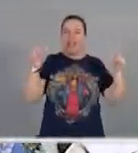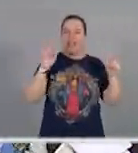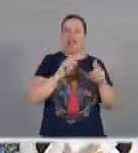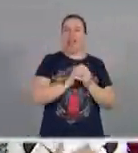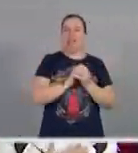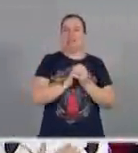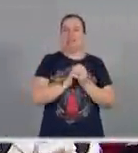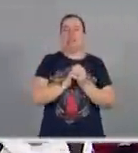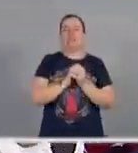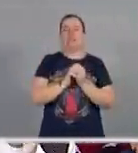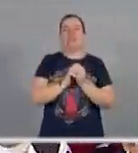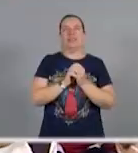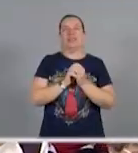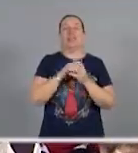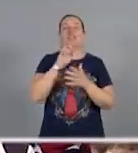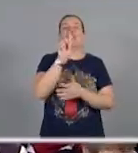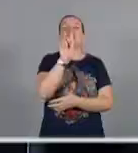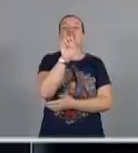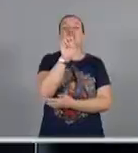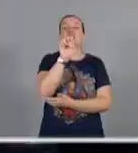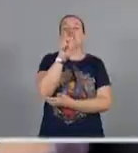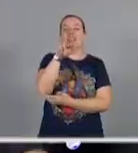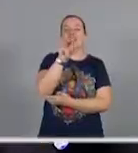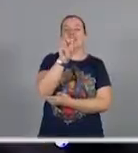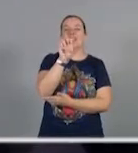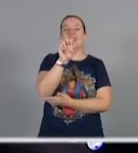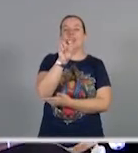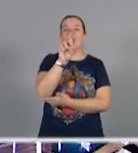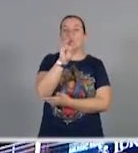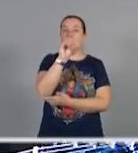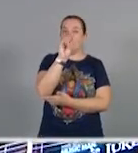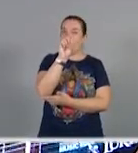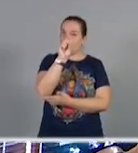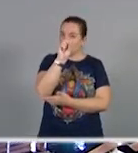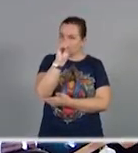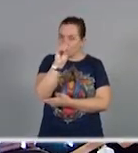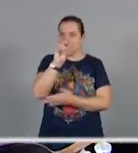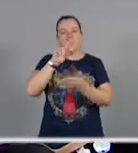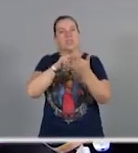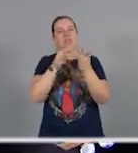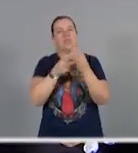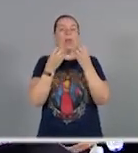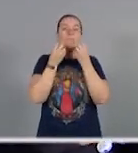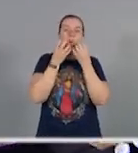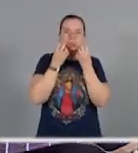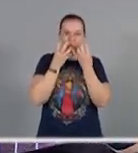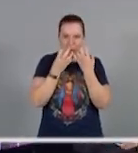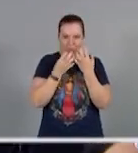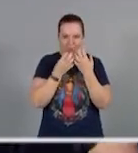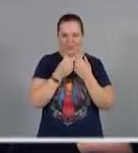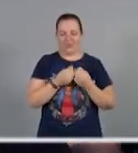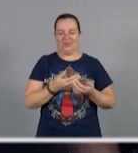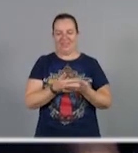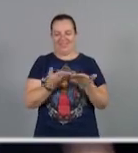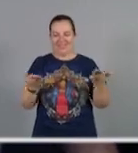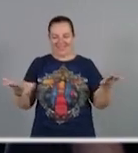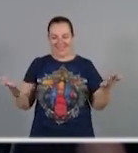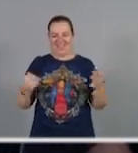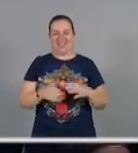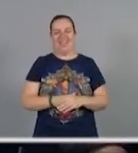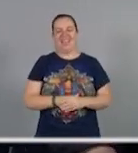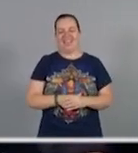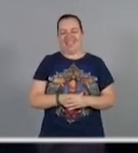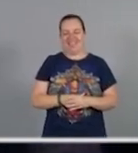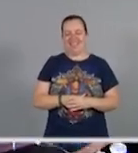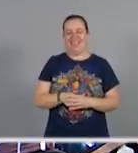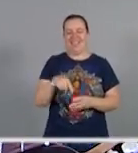Mas a tua vida, meu filho, talvez esteja como... Não, é você mesmo. É você que não gosta de aparecer,